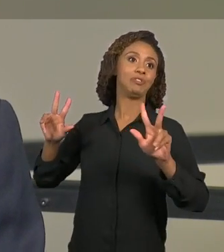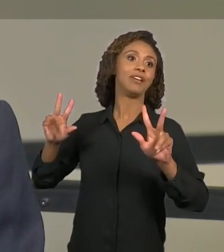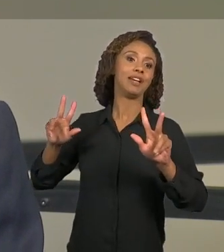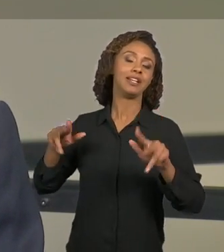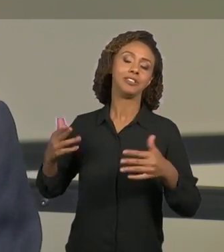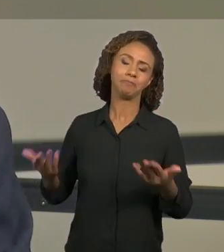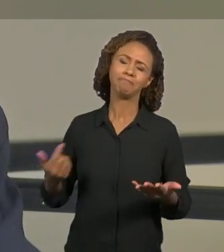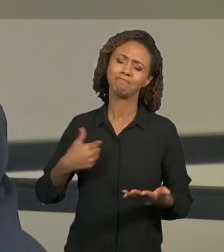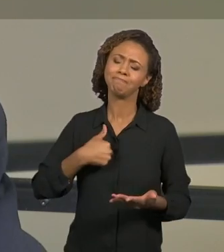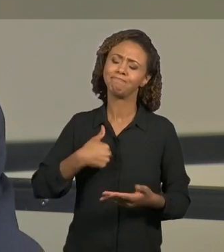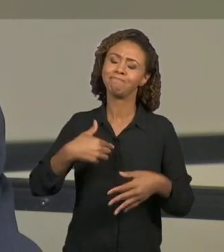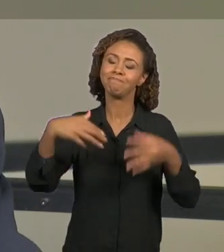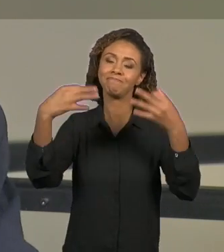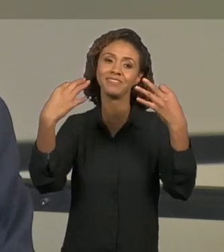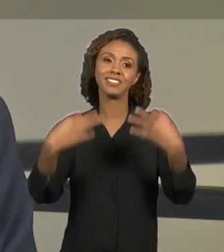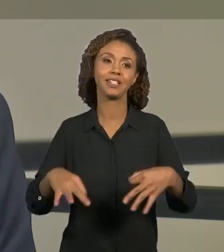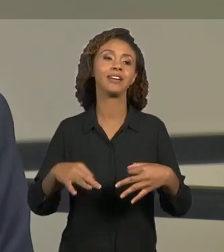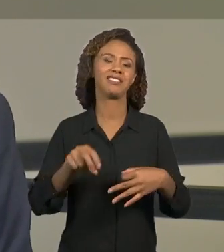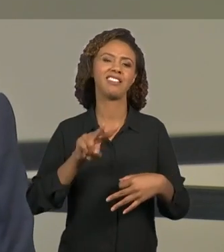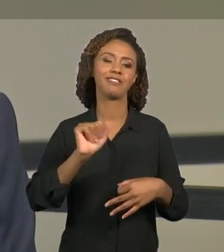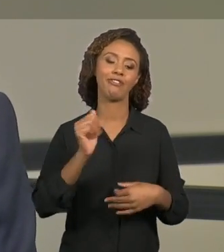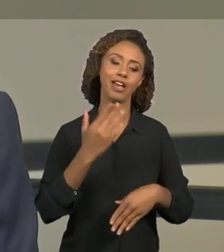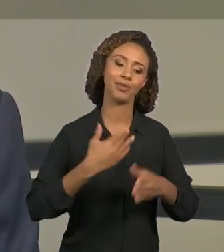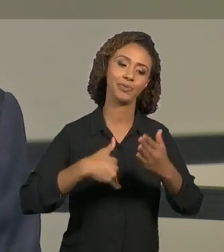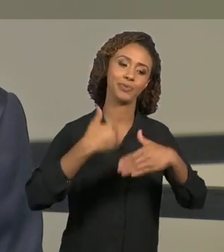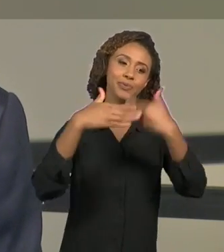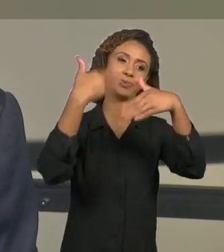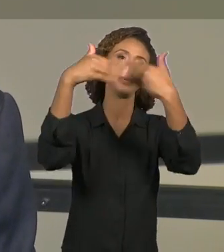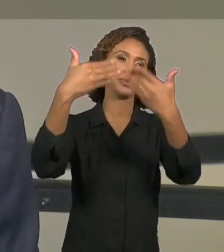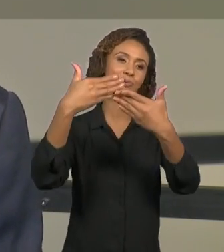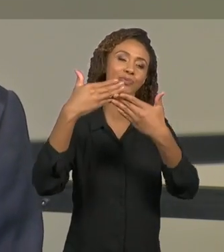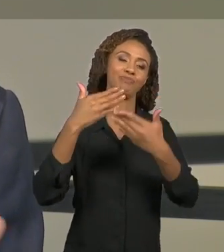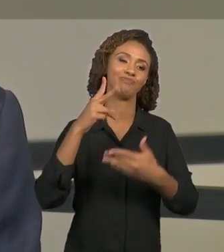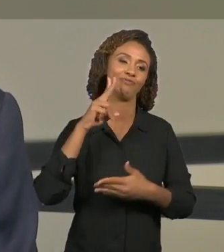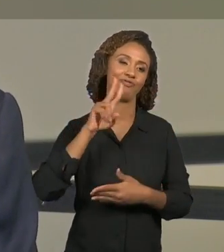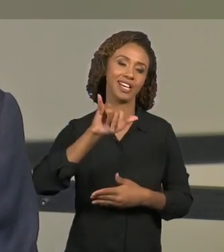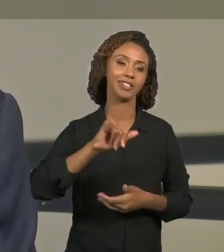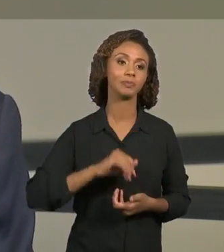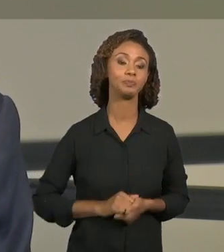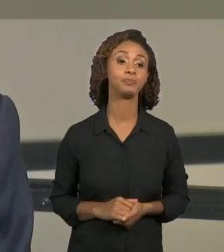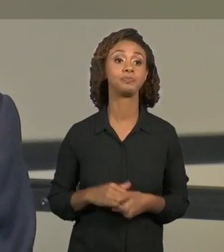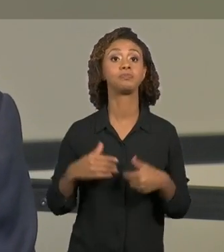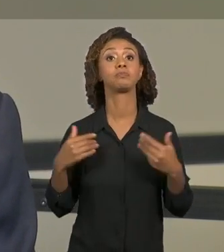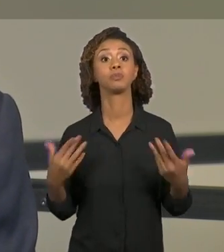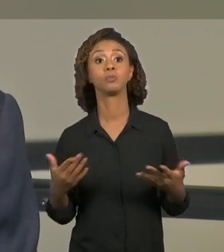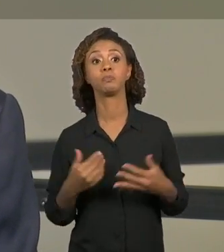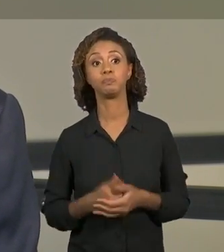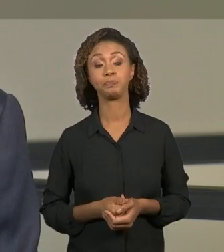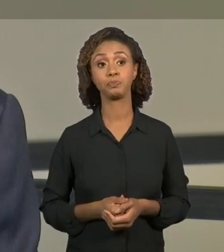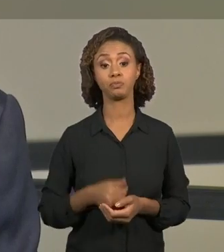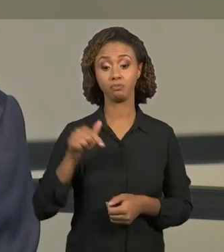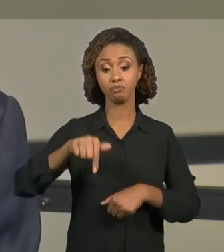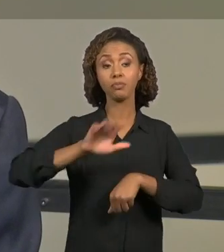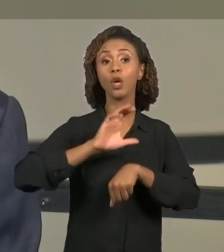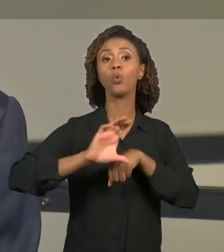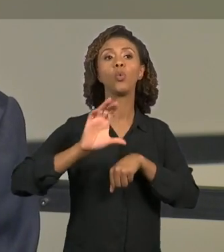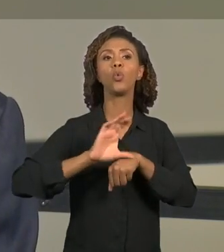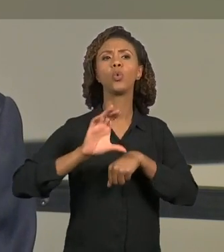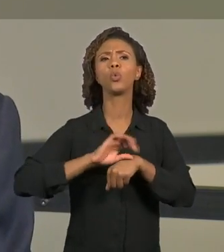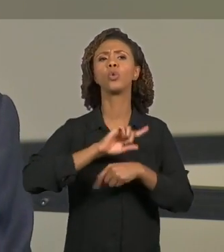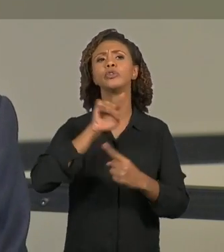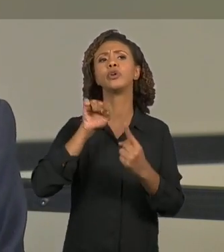e eu tenho certeza que vai vai ter sucesso tá é o curso foi se for para uma formatado na verdade para